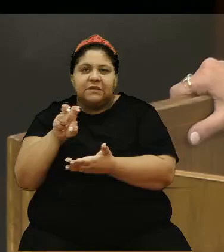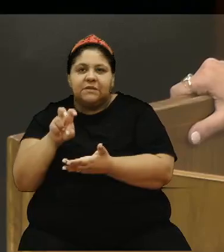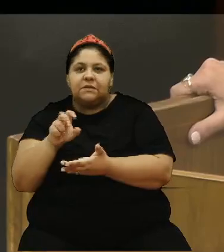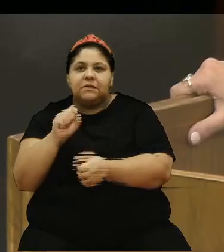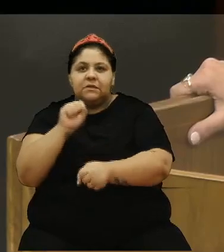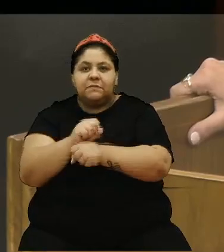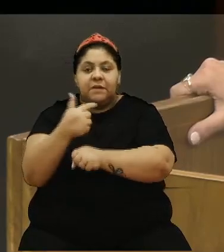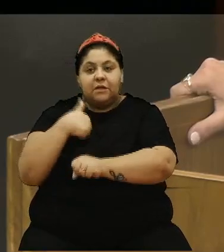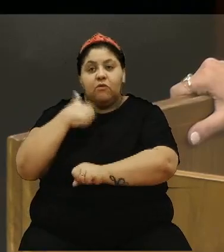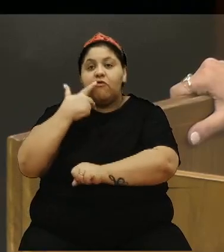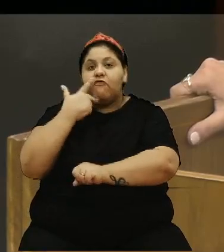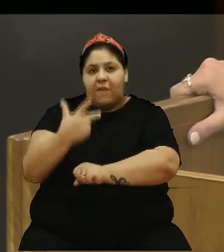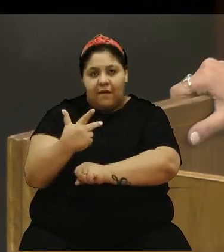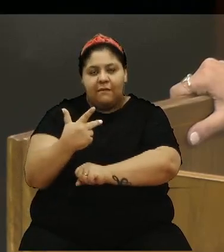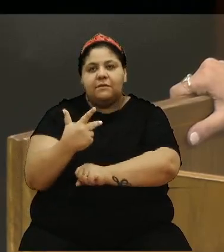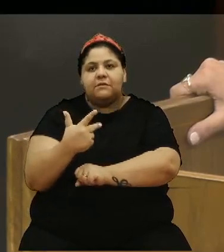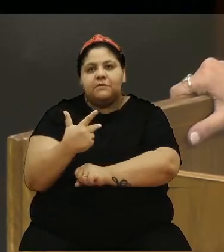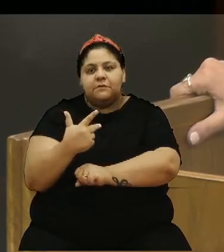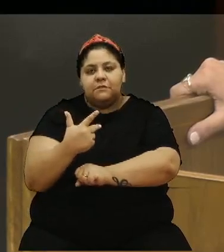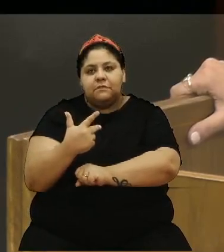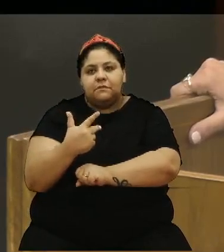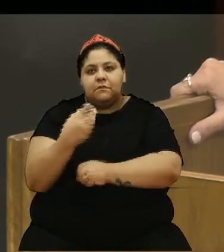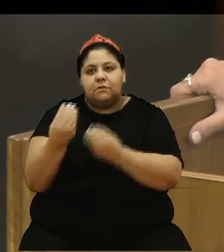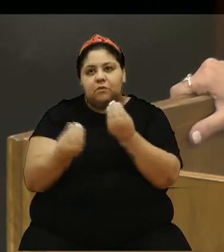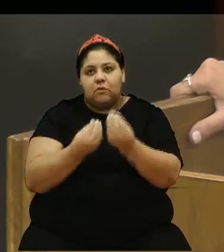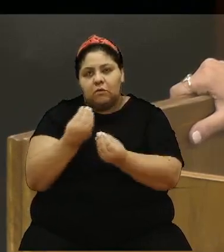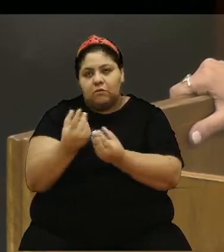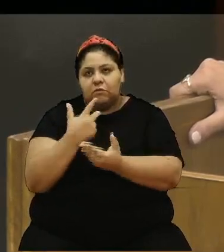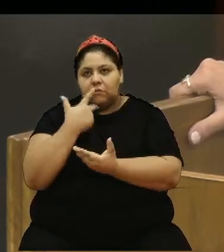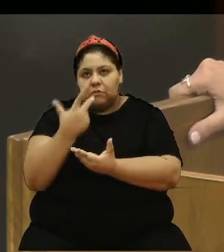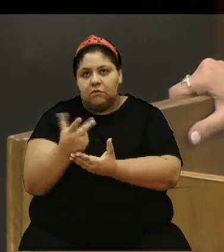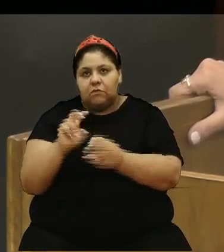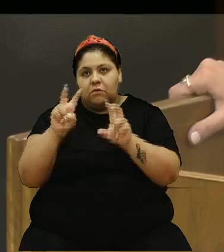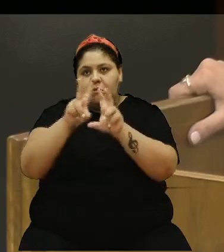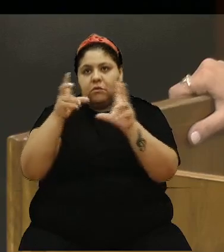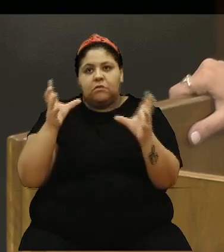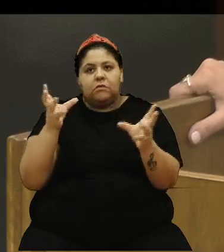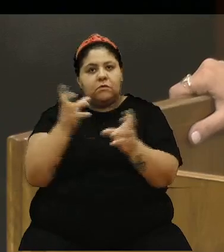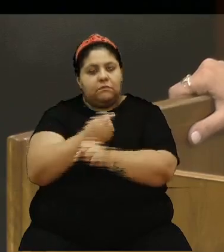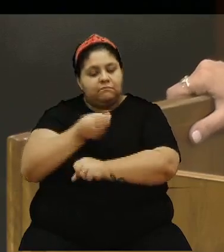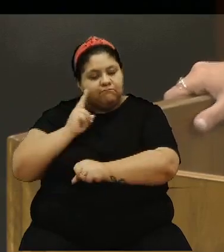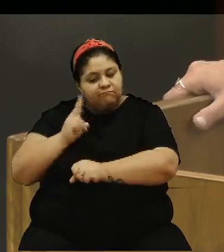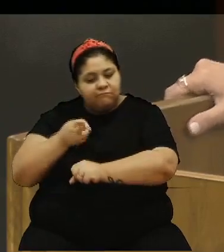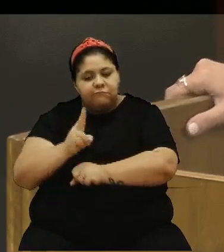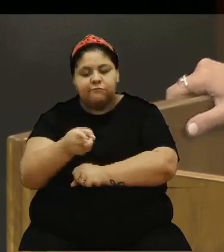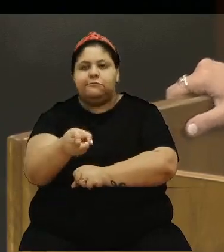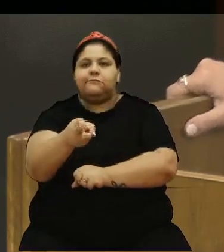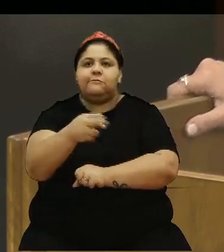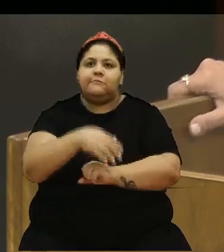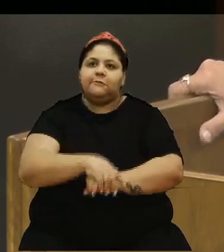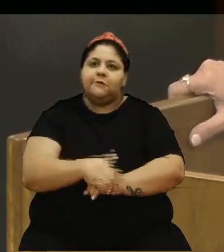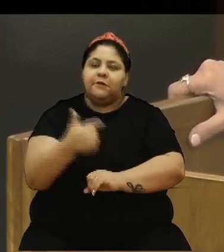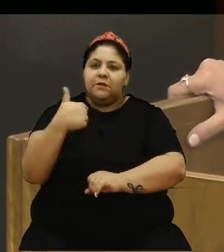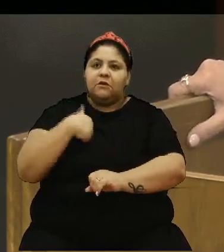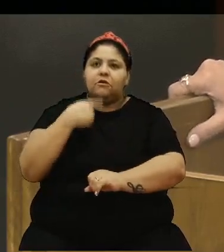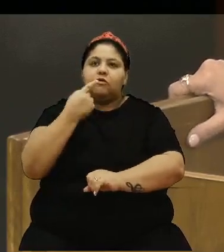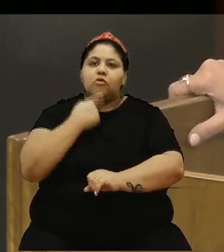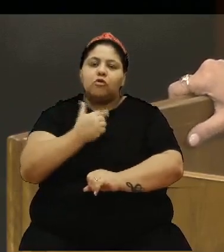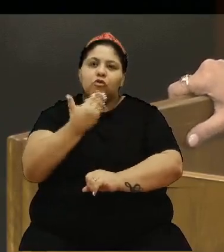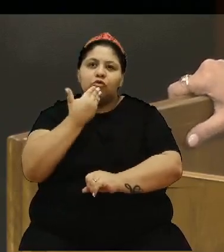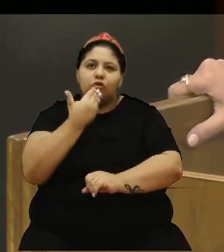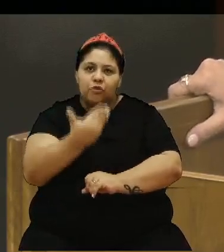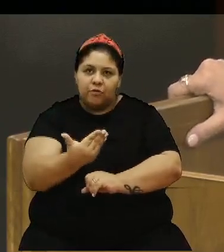fala. Mas, como dizem, a causa animal nunca desiste. Eu gostaria de pedir